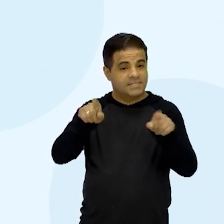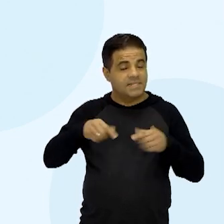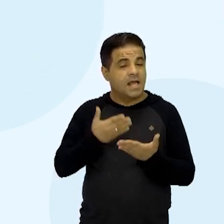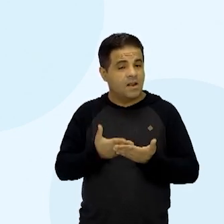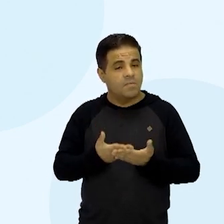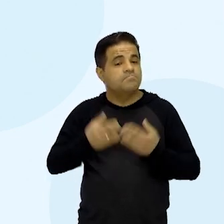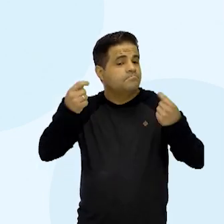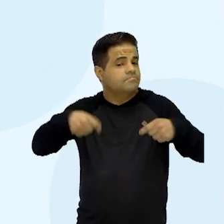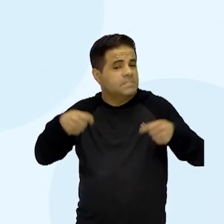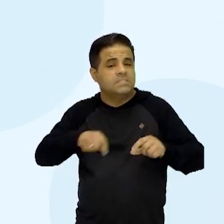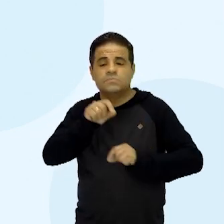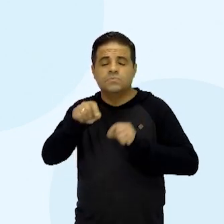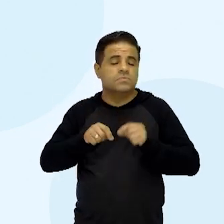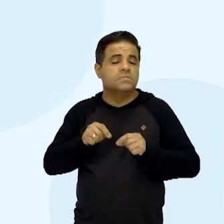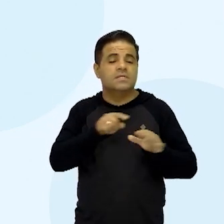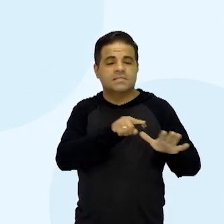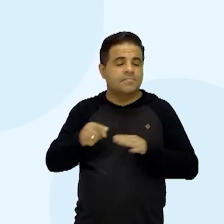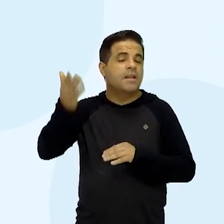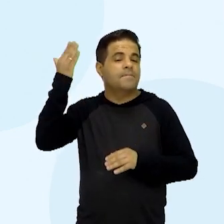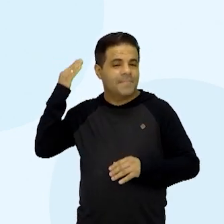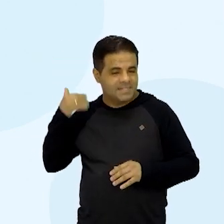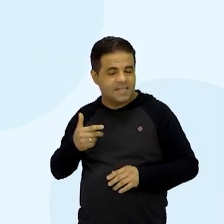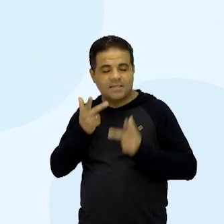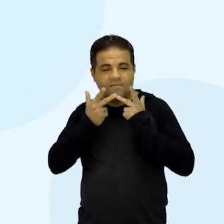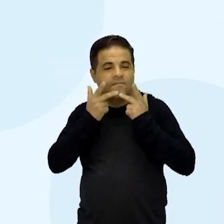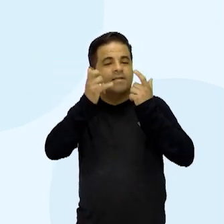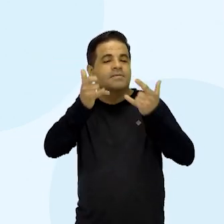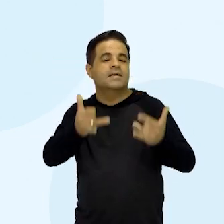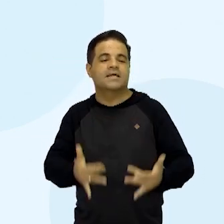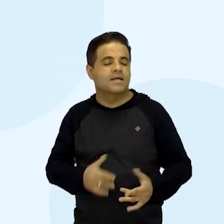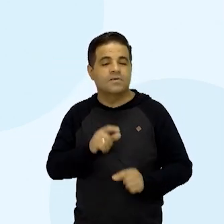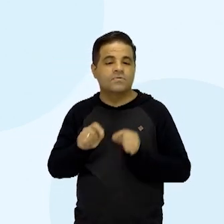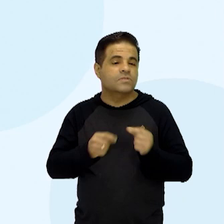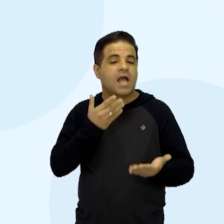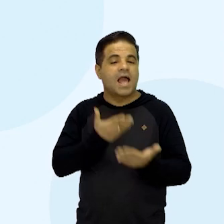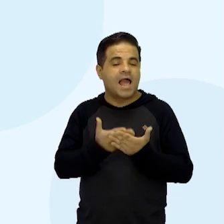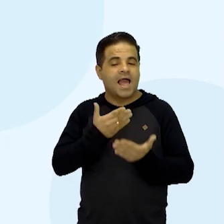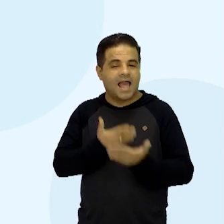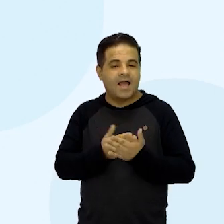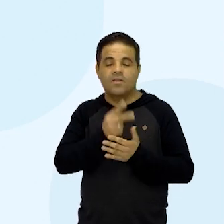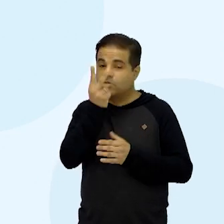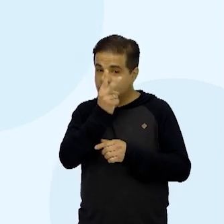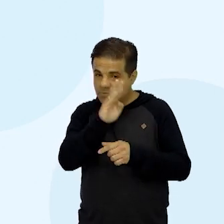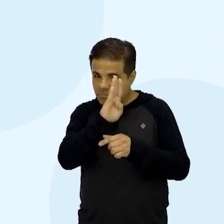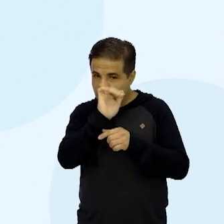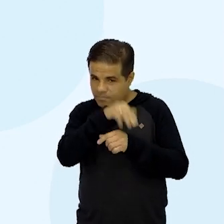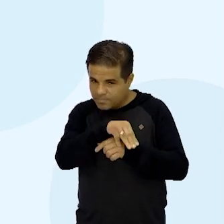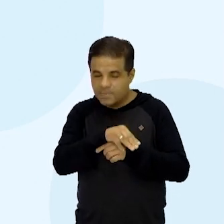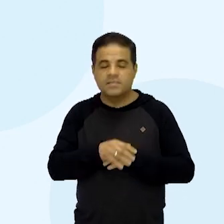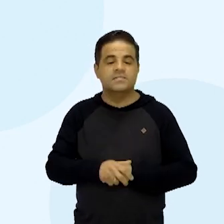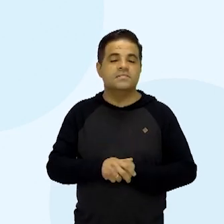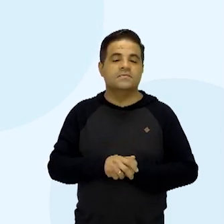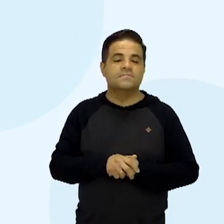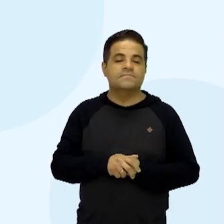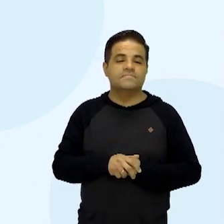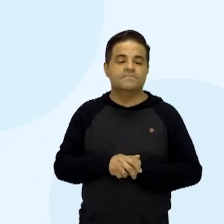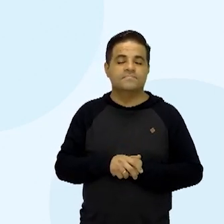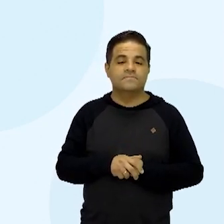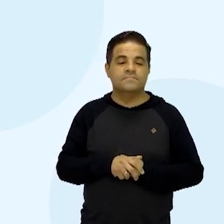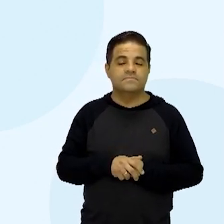term classes. Na aula passada nós revisitamos e falamos sobre as aulas do 2º bimestre. We expanded